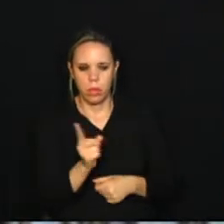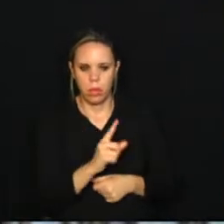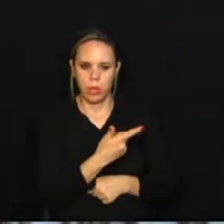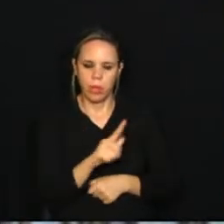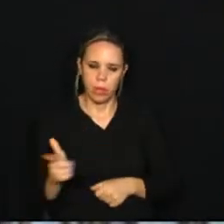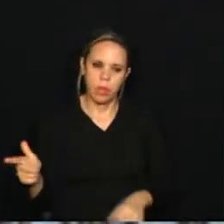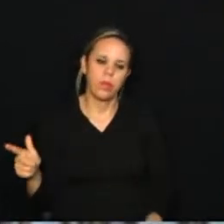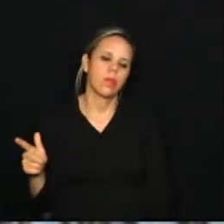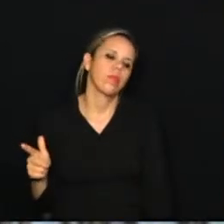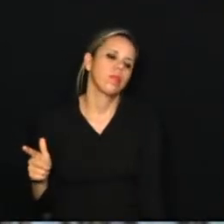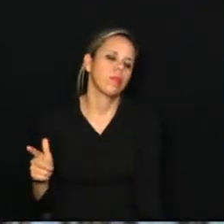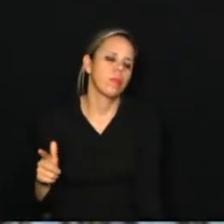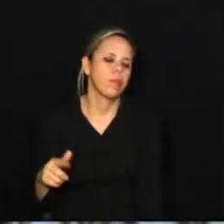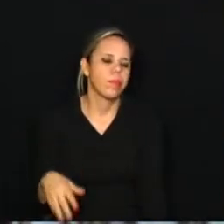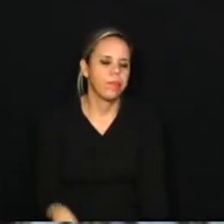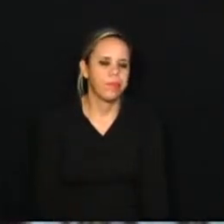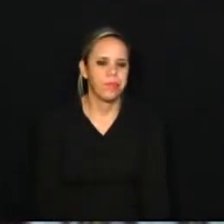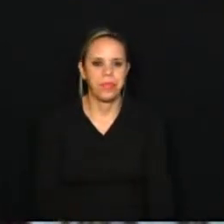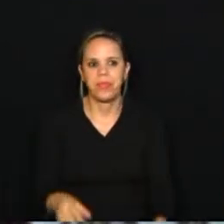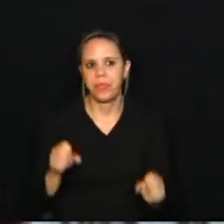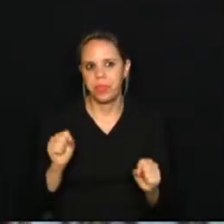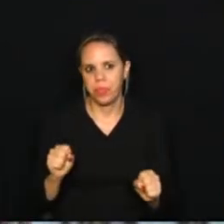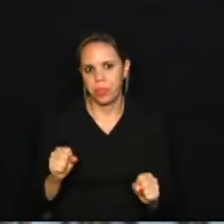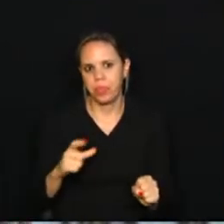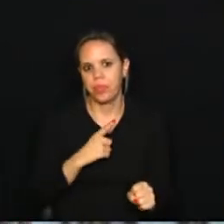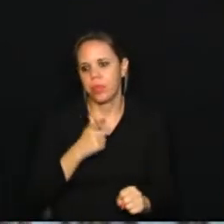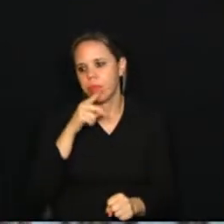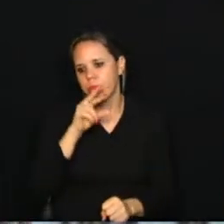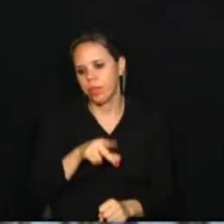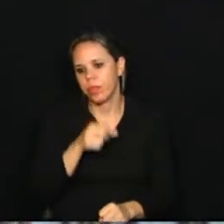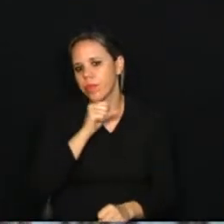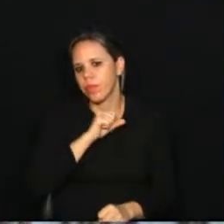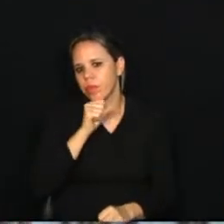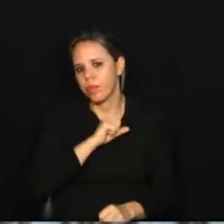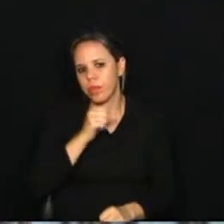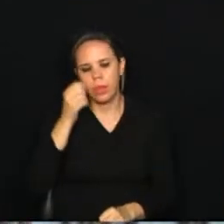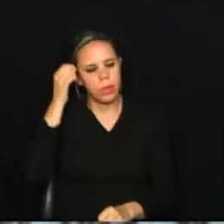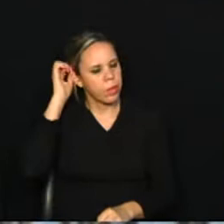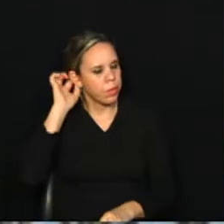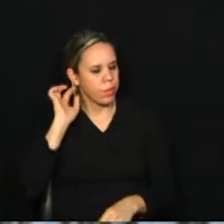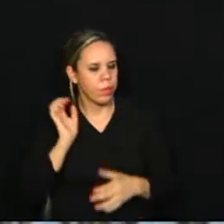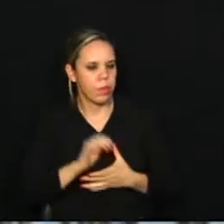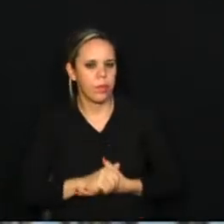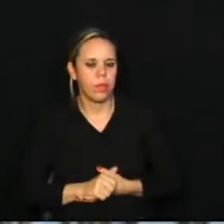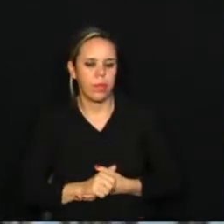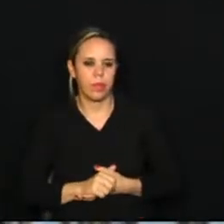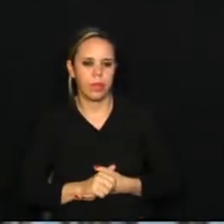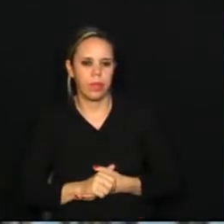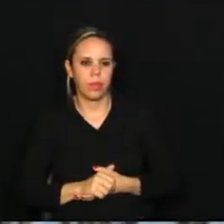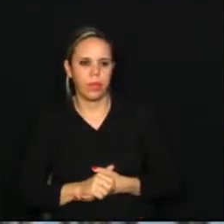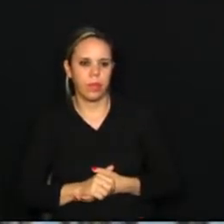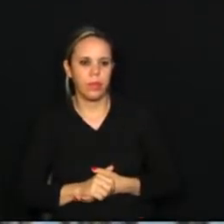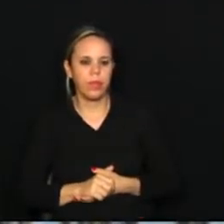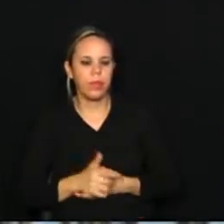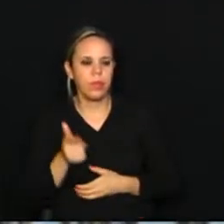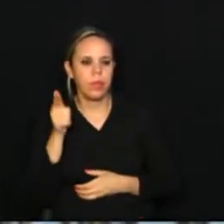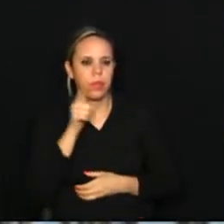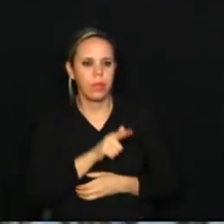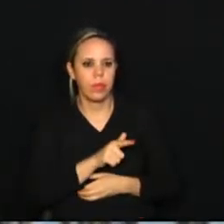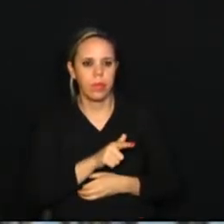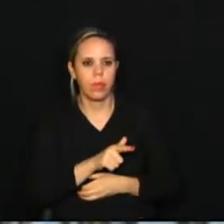existe. Poderia existir um irmão mais velho que